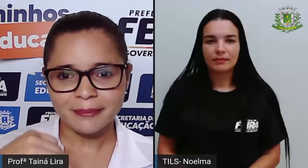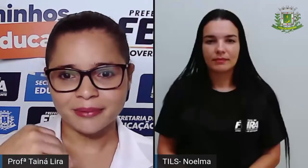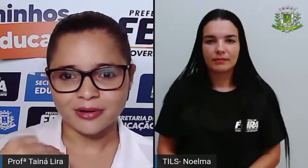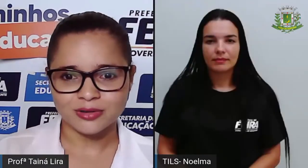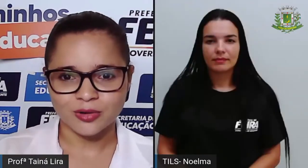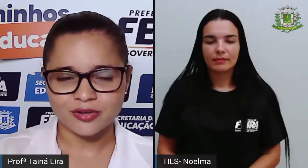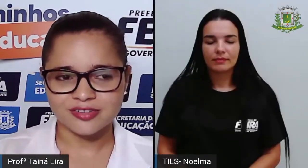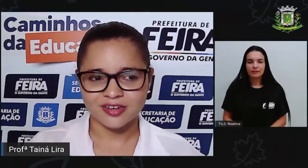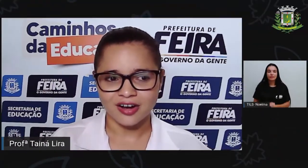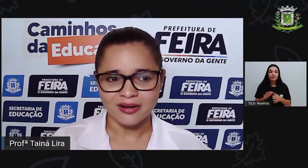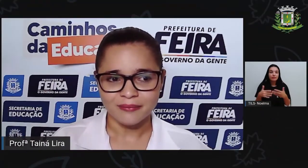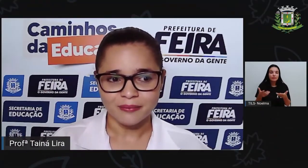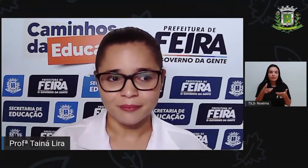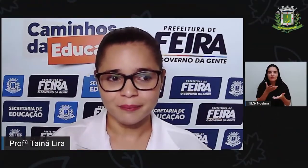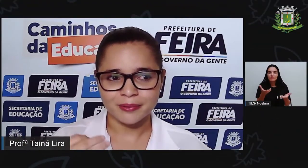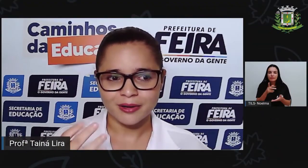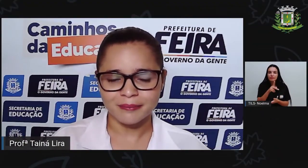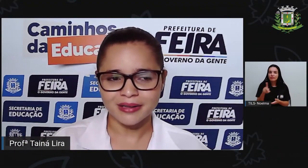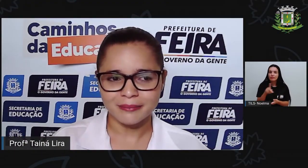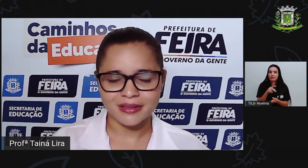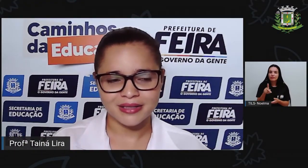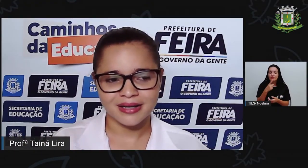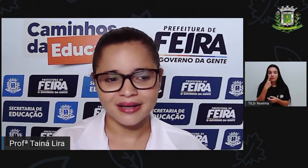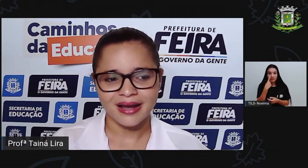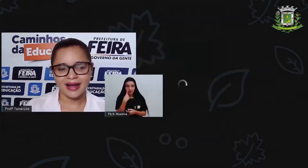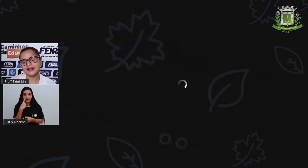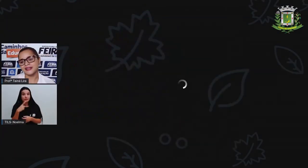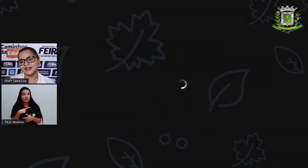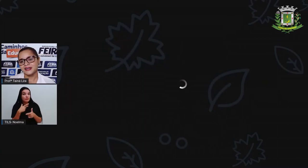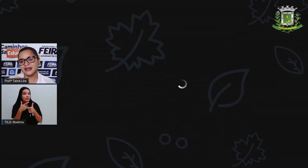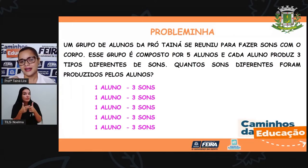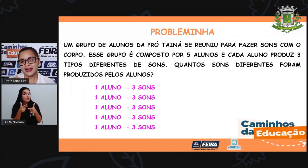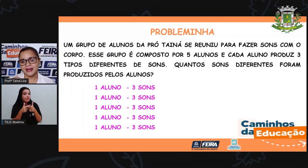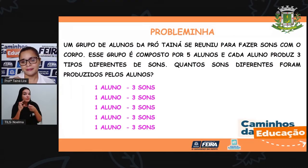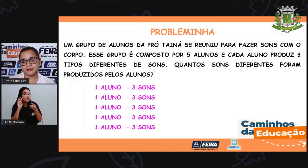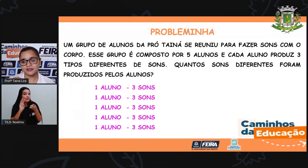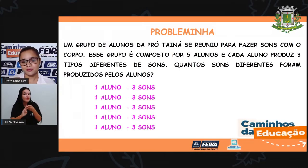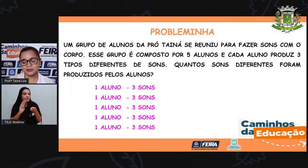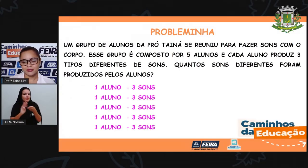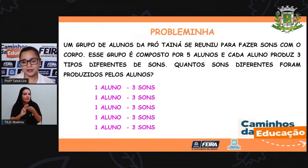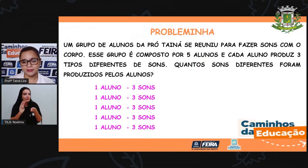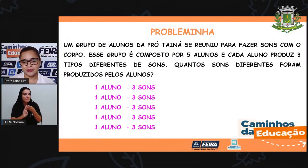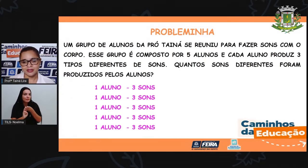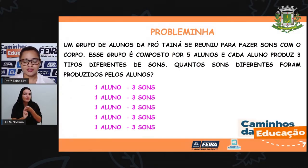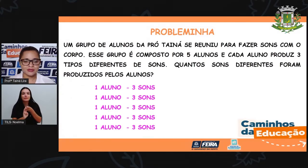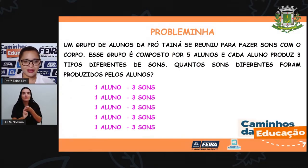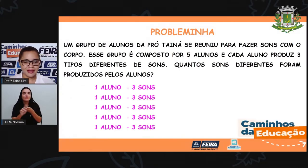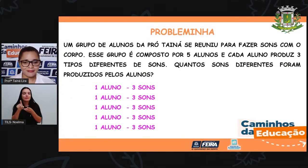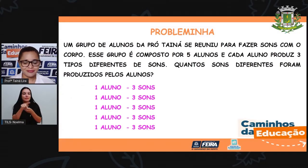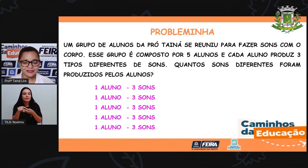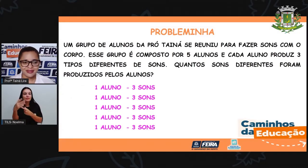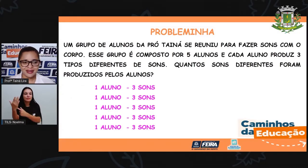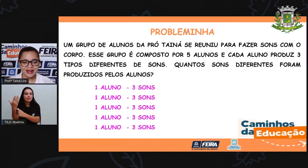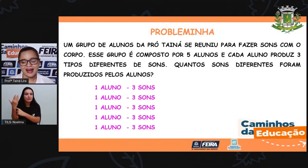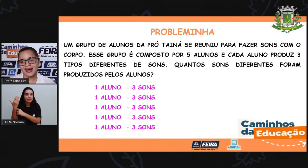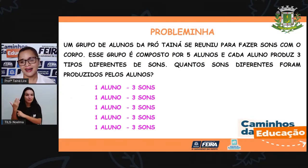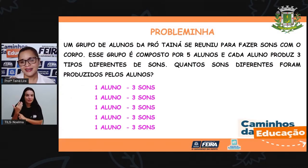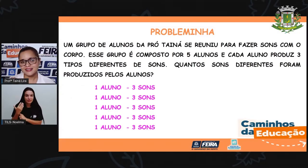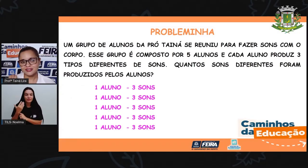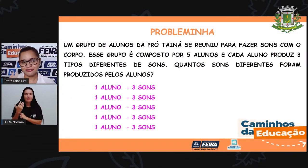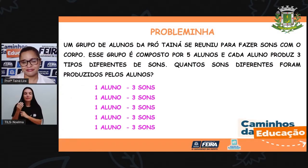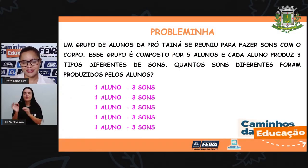E a Pro trouxe, ó, um probleminha aí. Para o segundo ano me ajudar